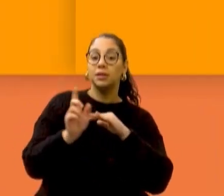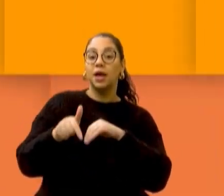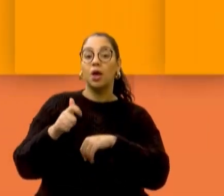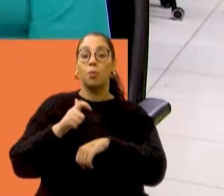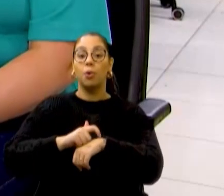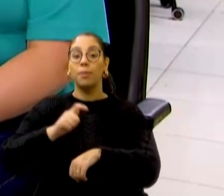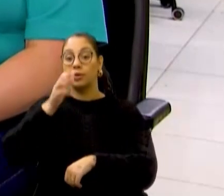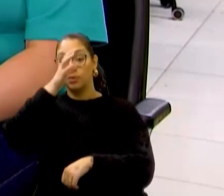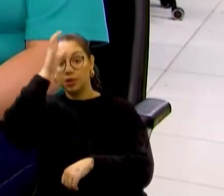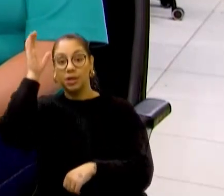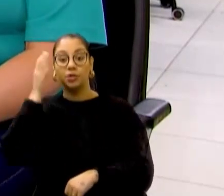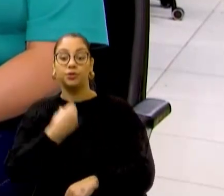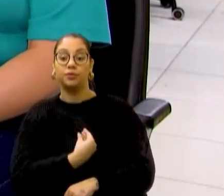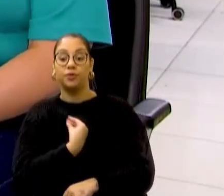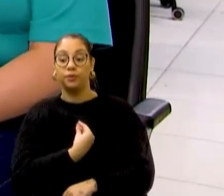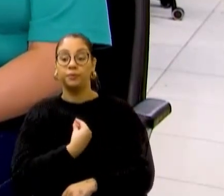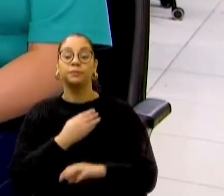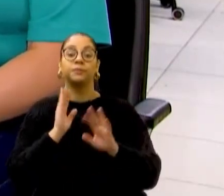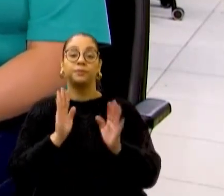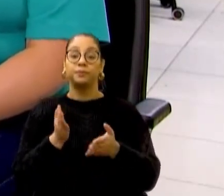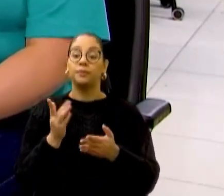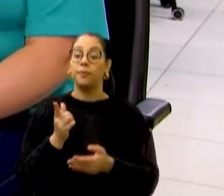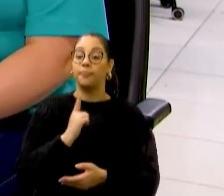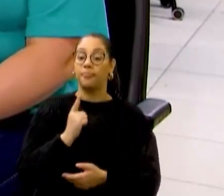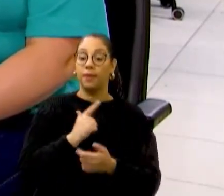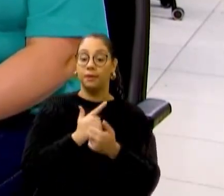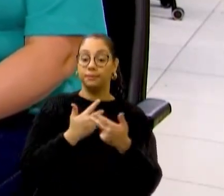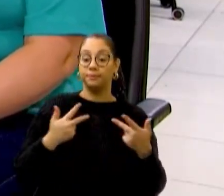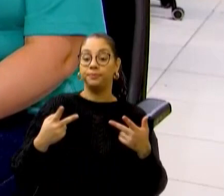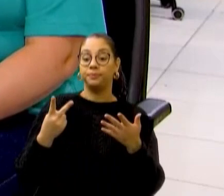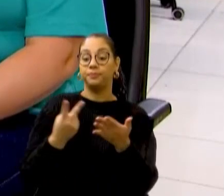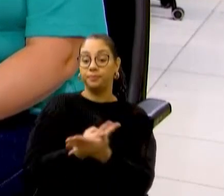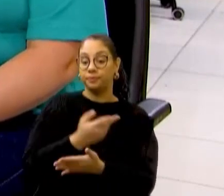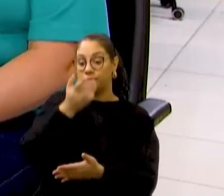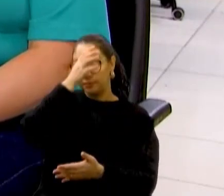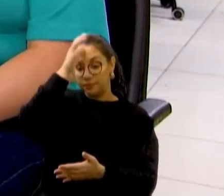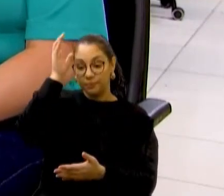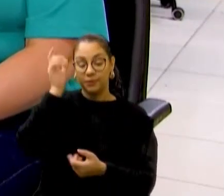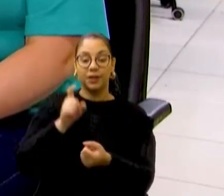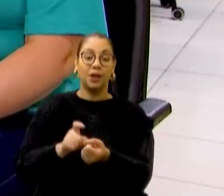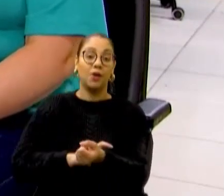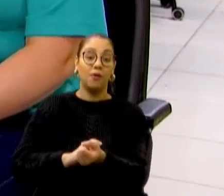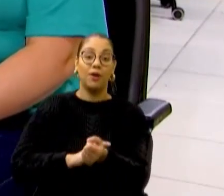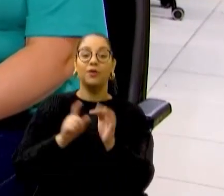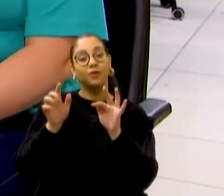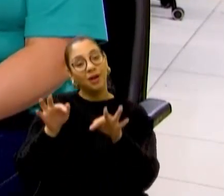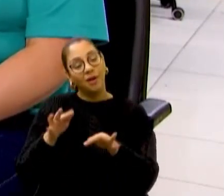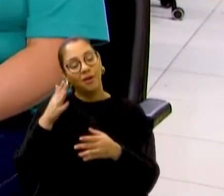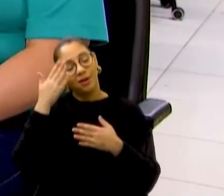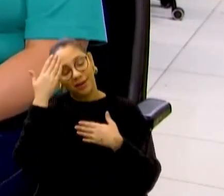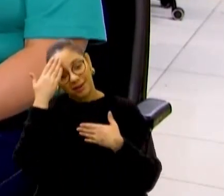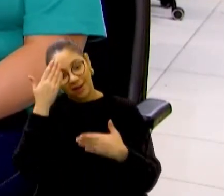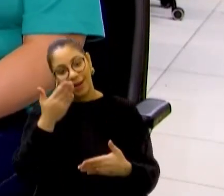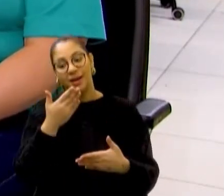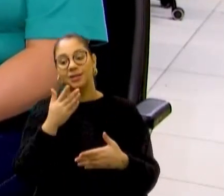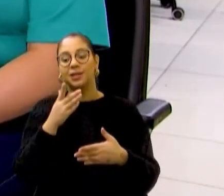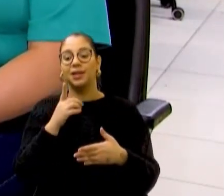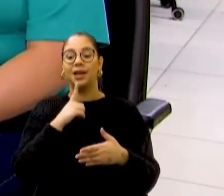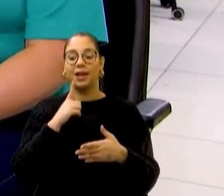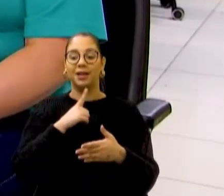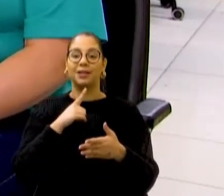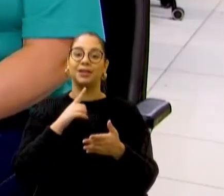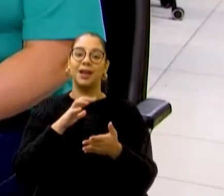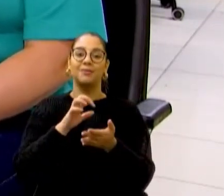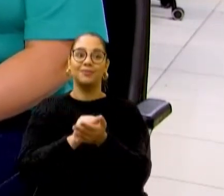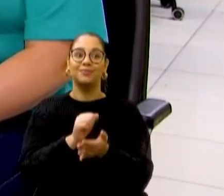a empresa mas é um momento que ele tá passando e nós já tivemos vários casos de clientes nervosos e que no final agradecem e depois